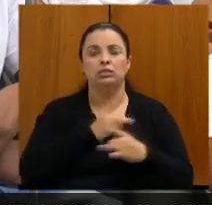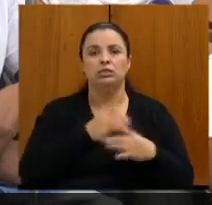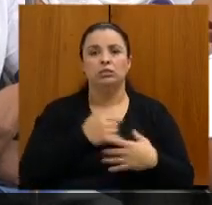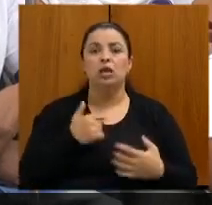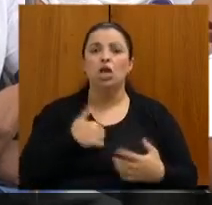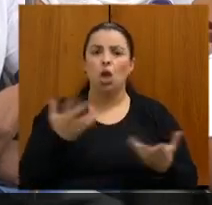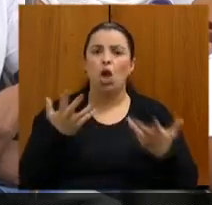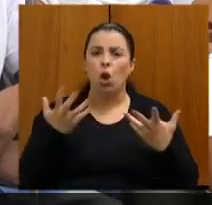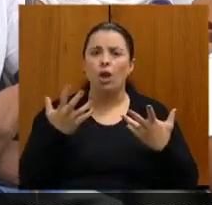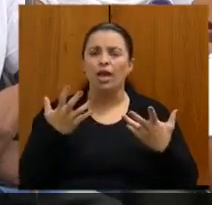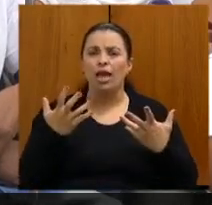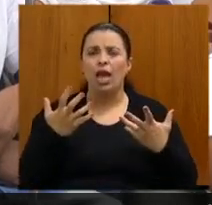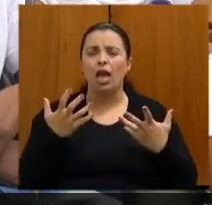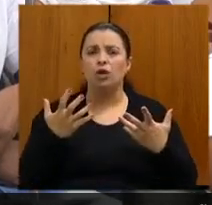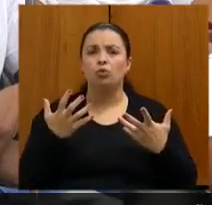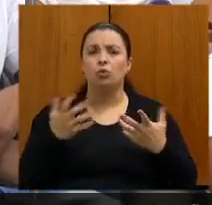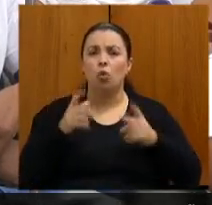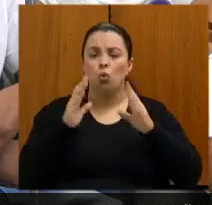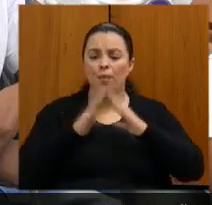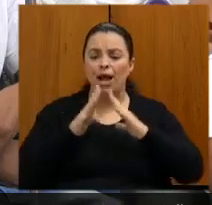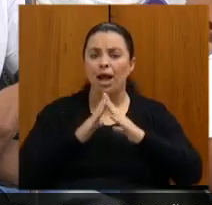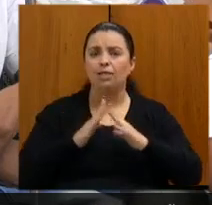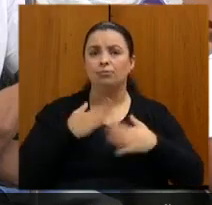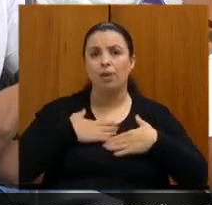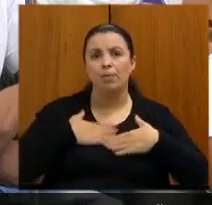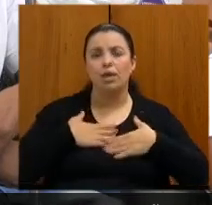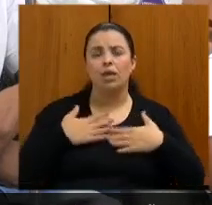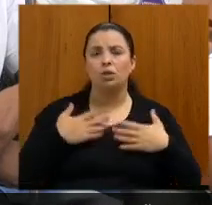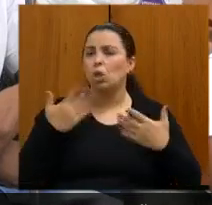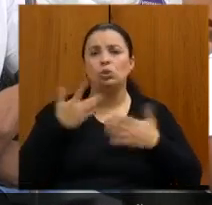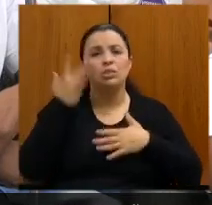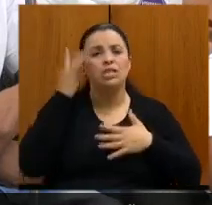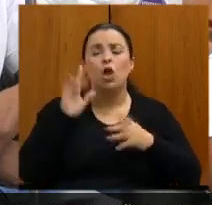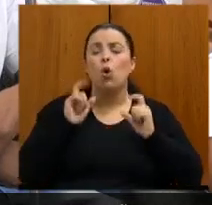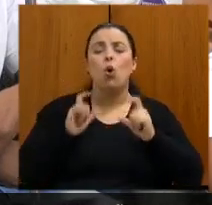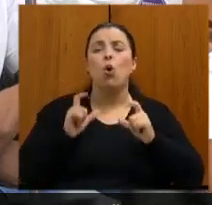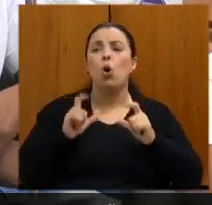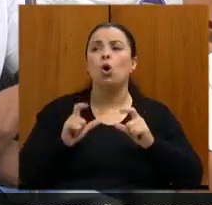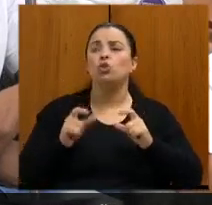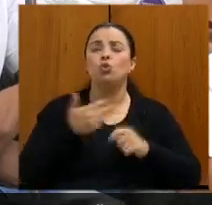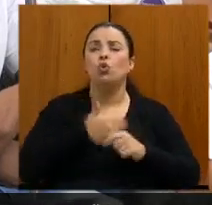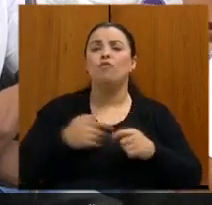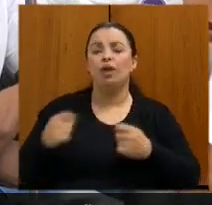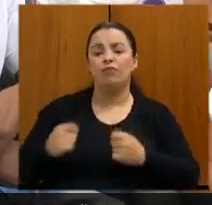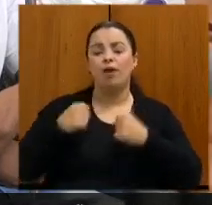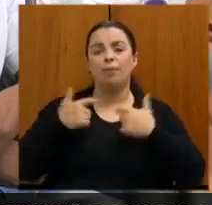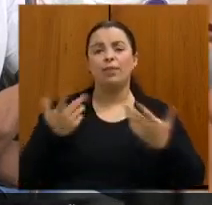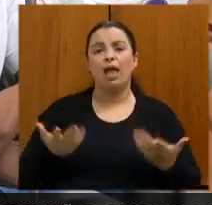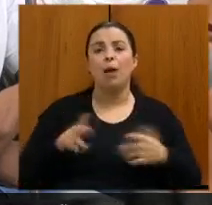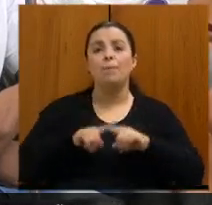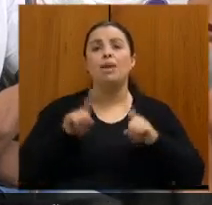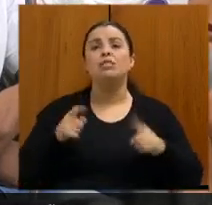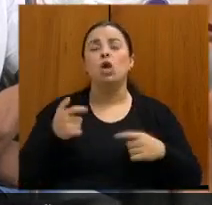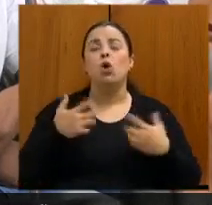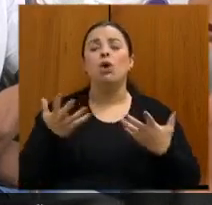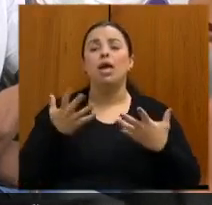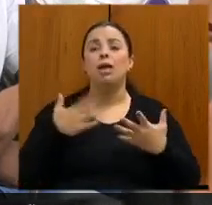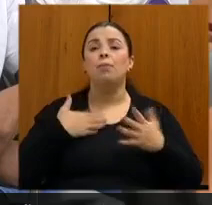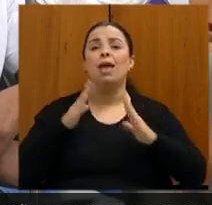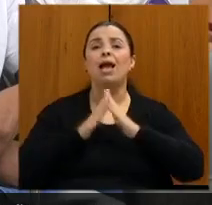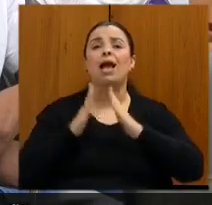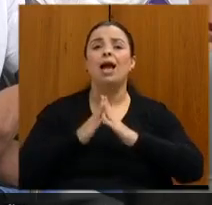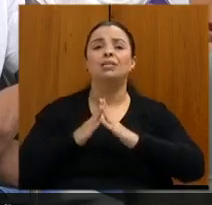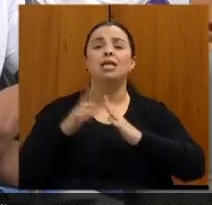Santa Luzia aonde que for que o governo der eu quero o endereço que vem escrito aqui ó Luciano Santos de